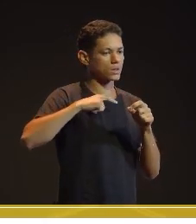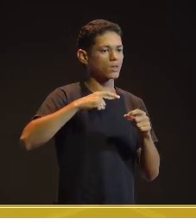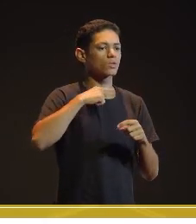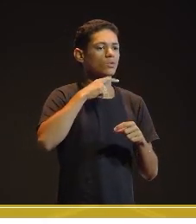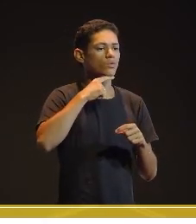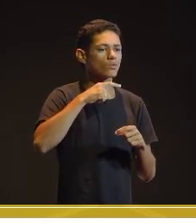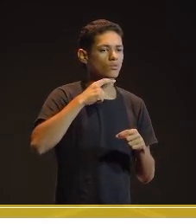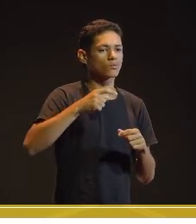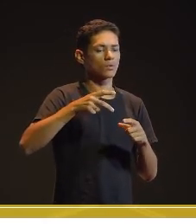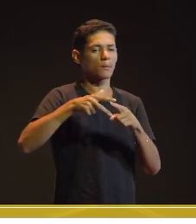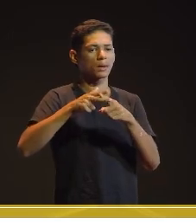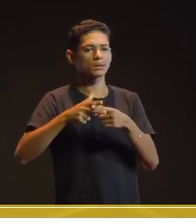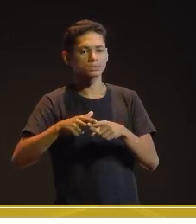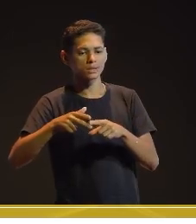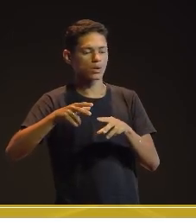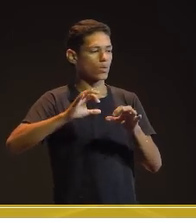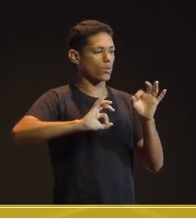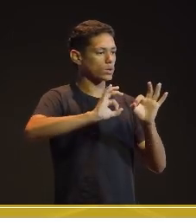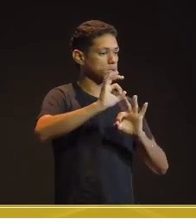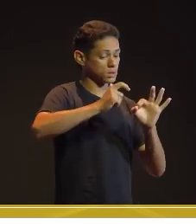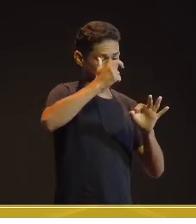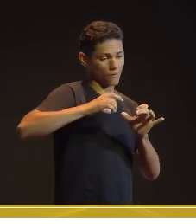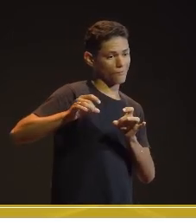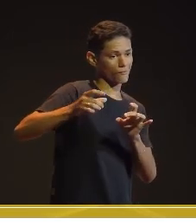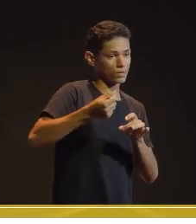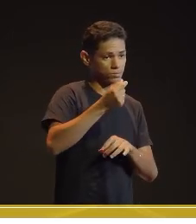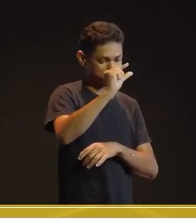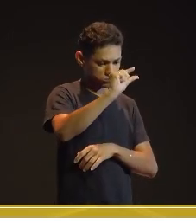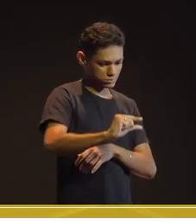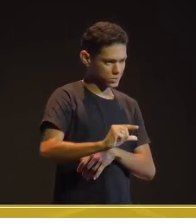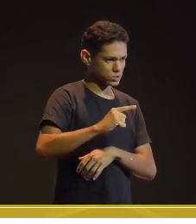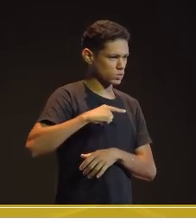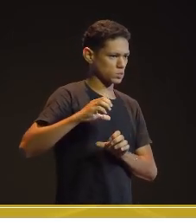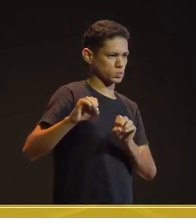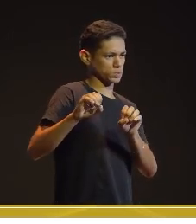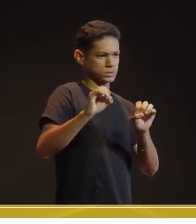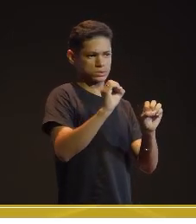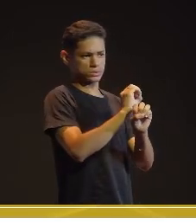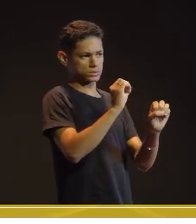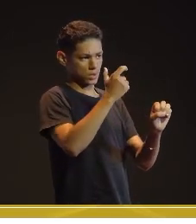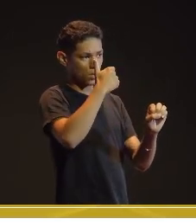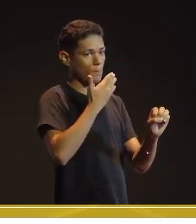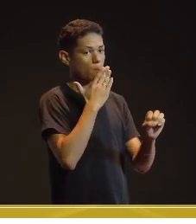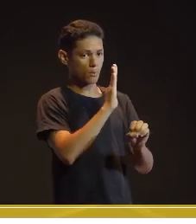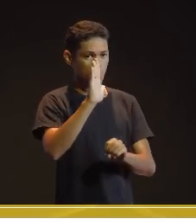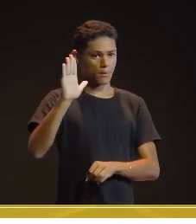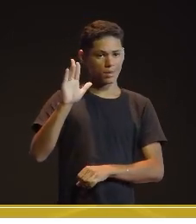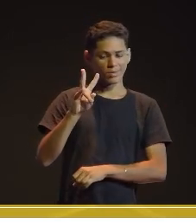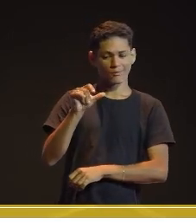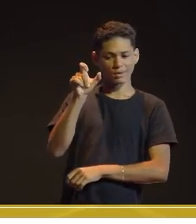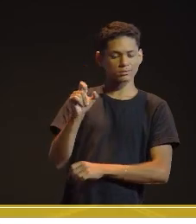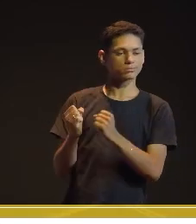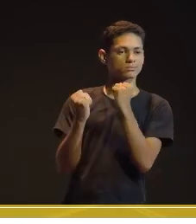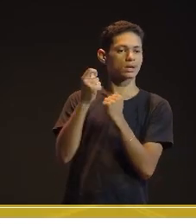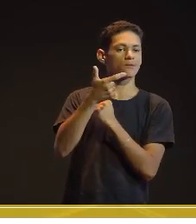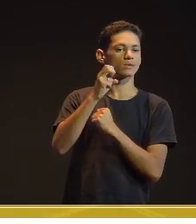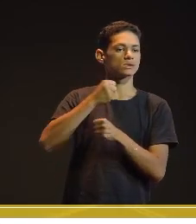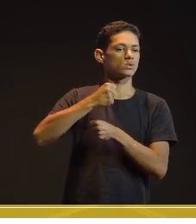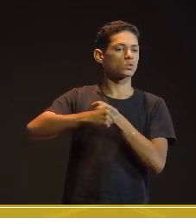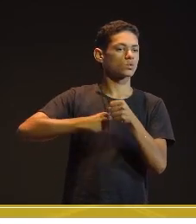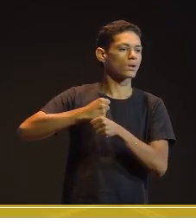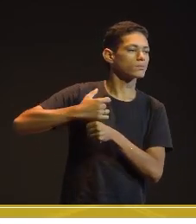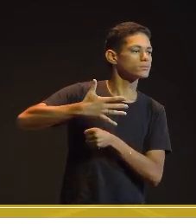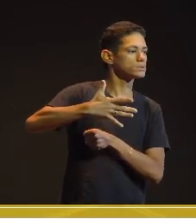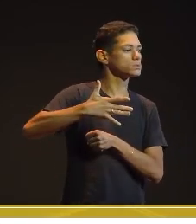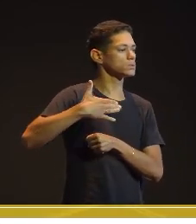operação e manutenção, porque eu vendo a preço baixo, não insiro o custo de operação e eu prometo que a usina vai durar 25 anos.